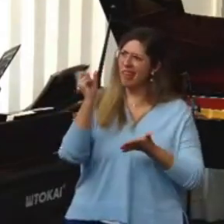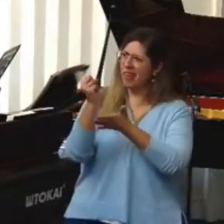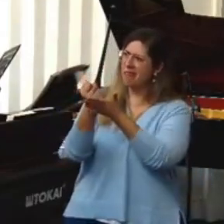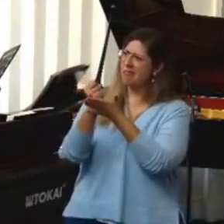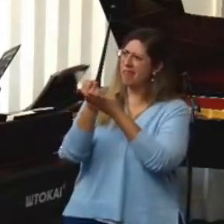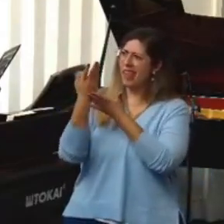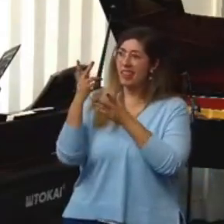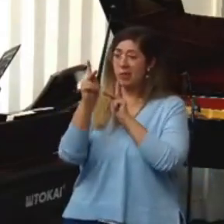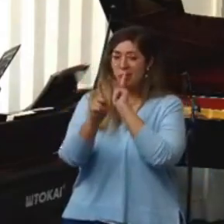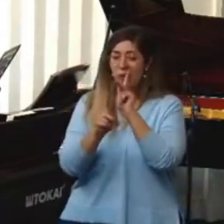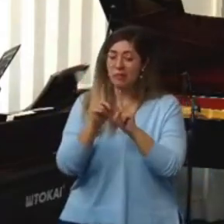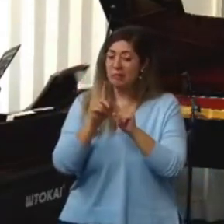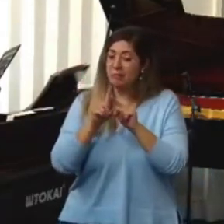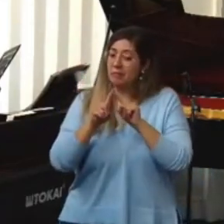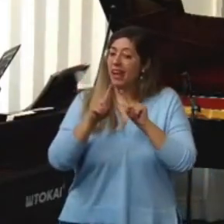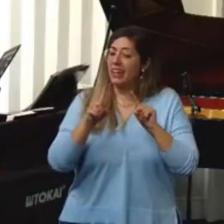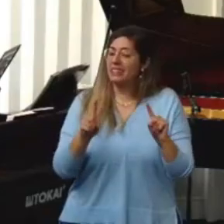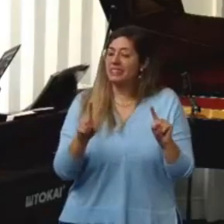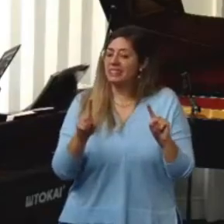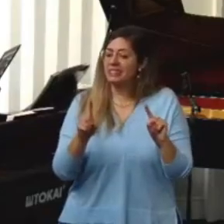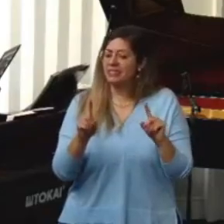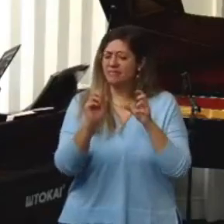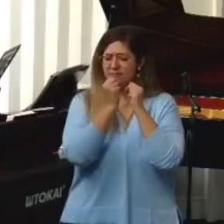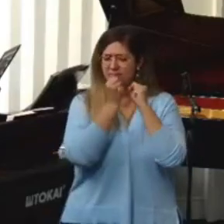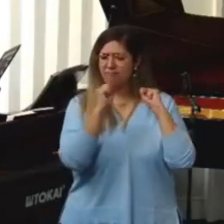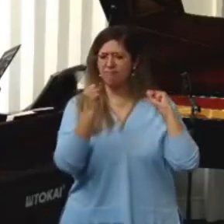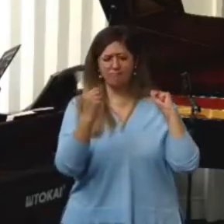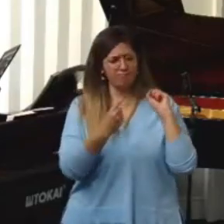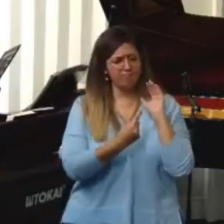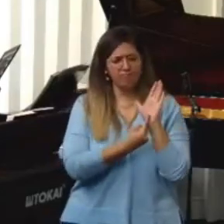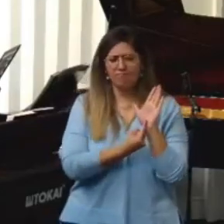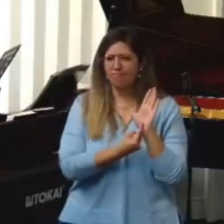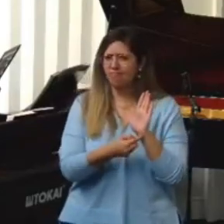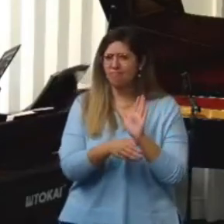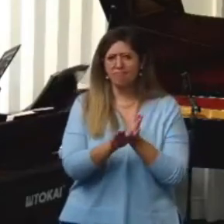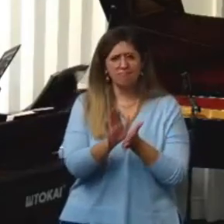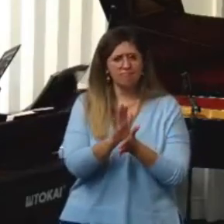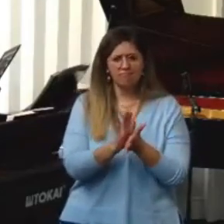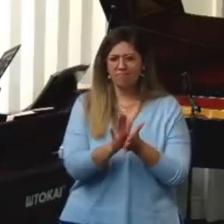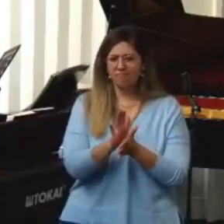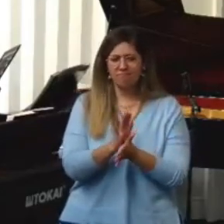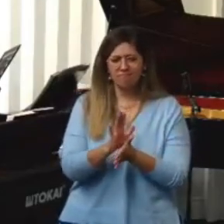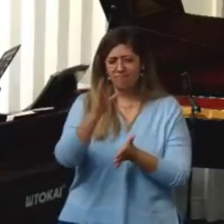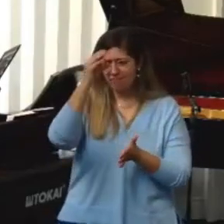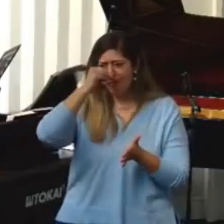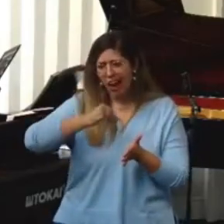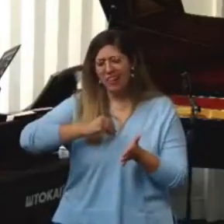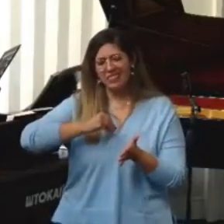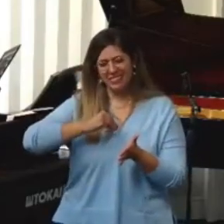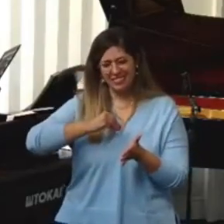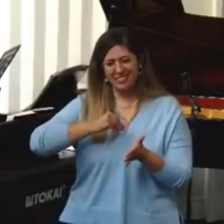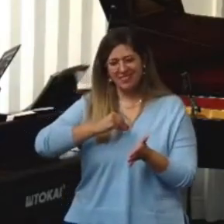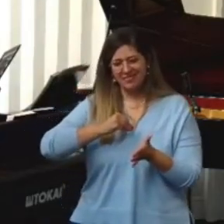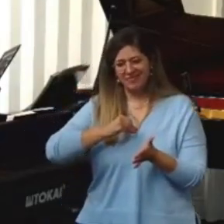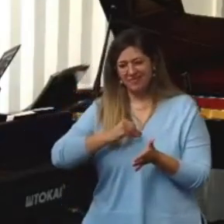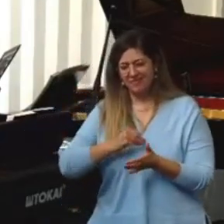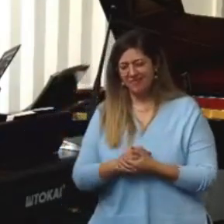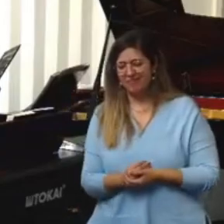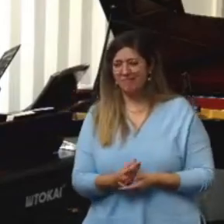povo. Bom, Sansão não consegue fazer isso, e Sansão vai experimentar, por causa da